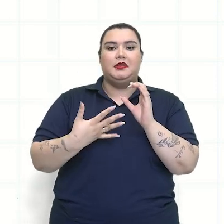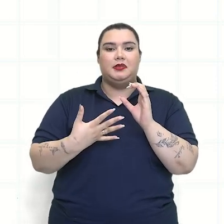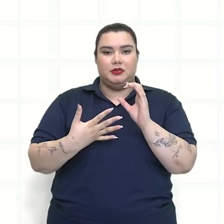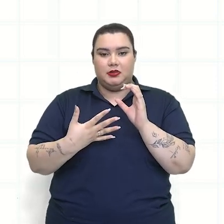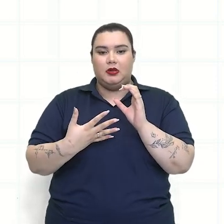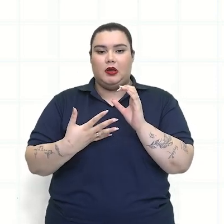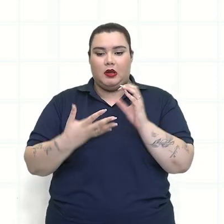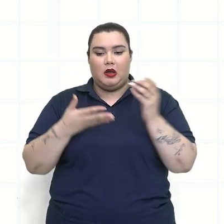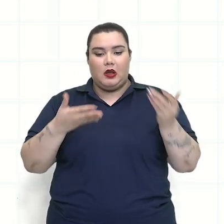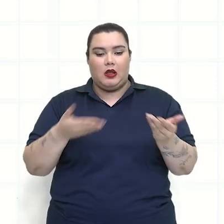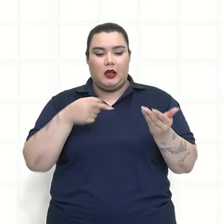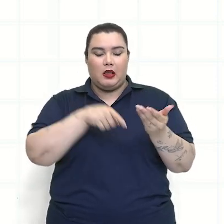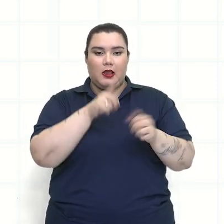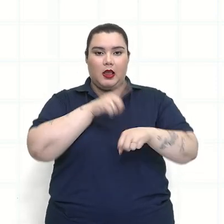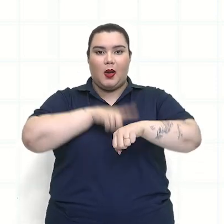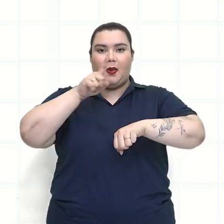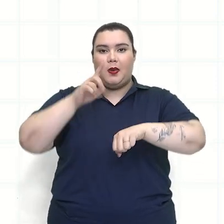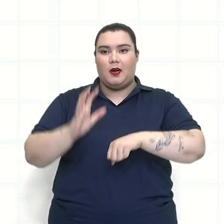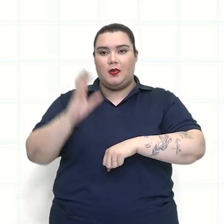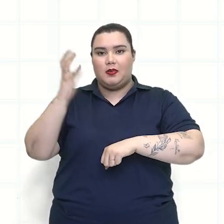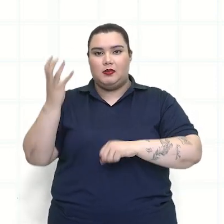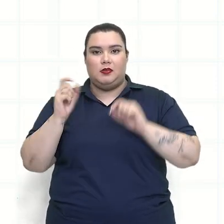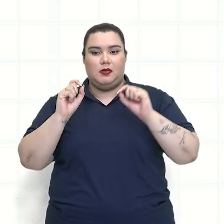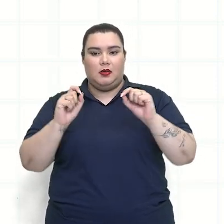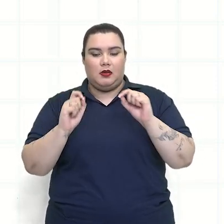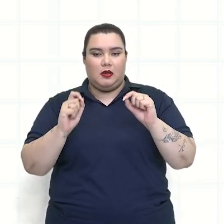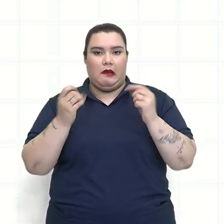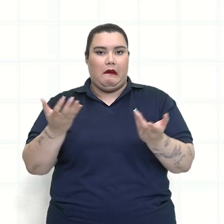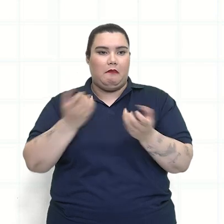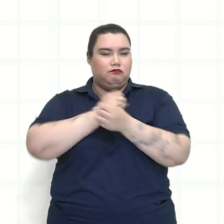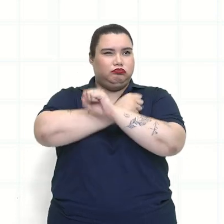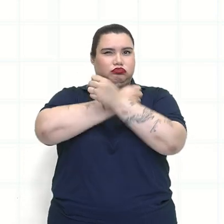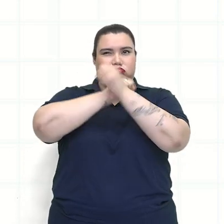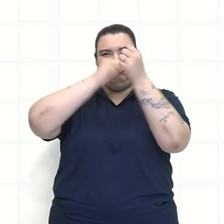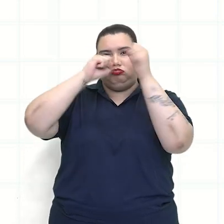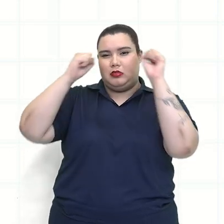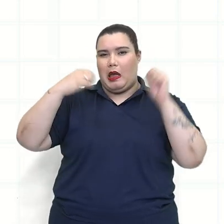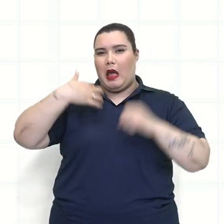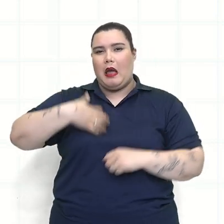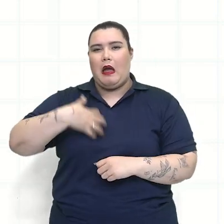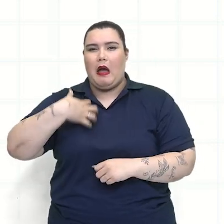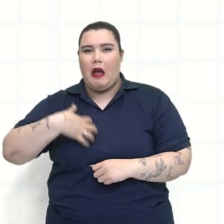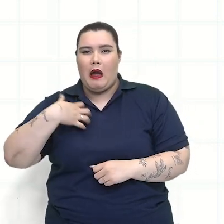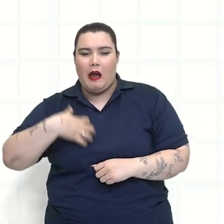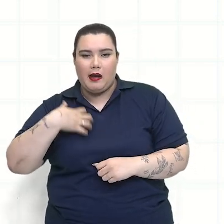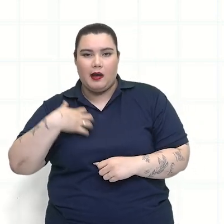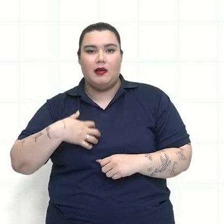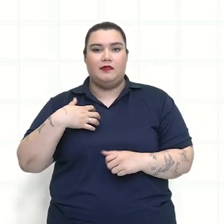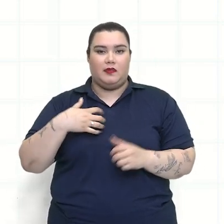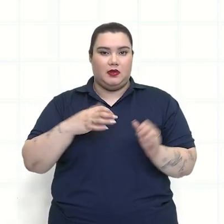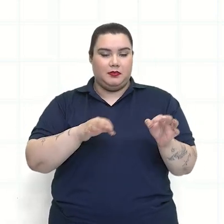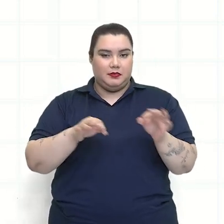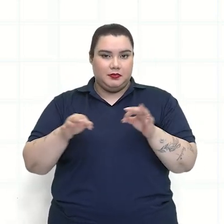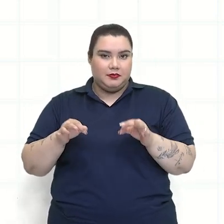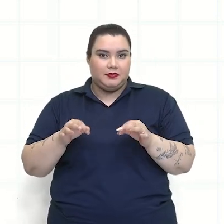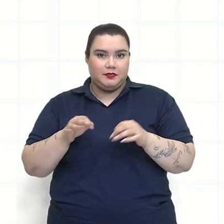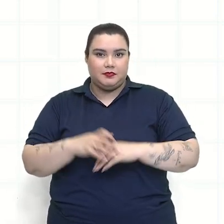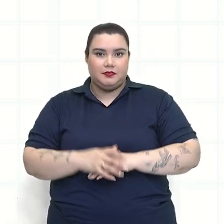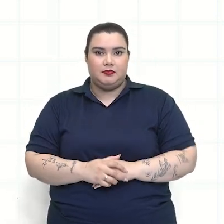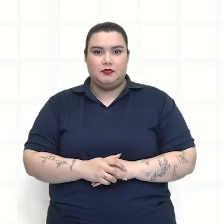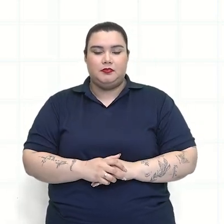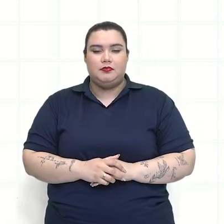características, né, naquele momento para ser parecida com uma fera. Seria a valentia,